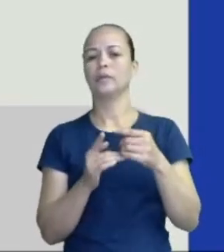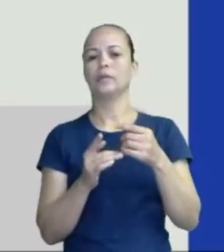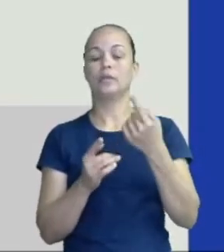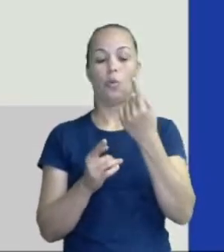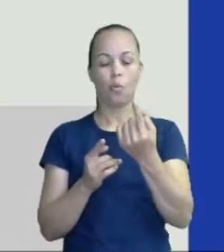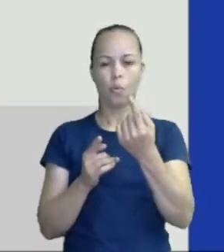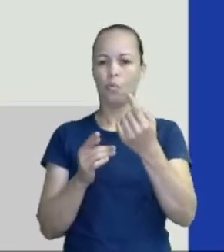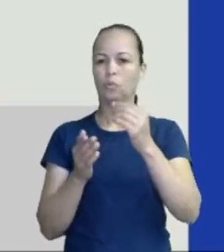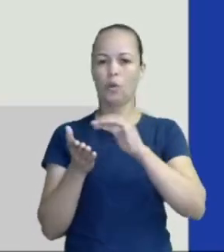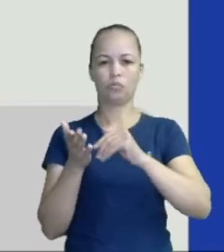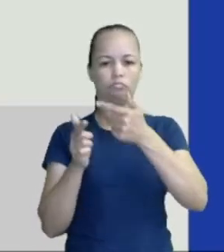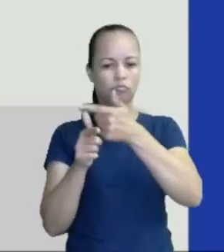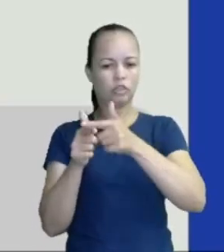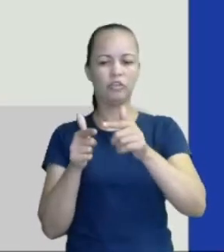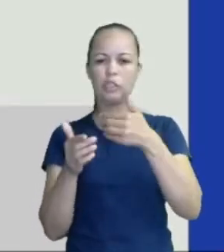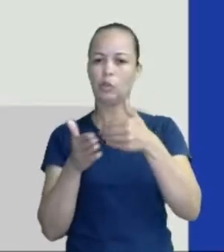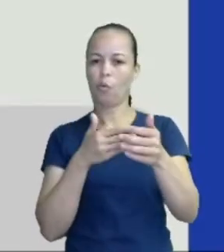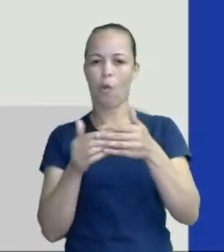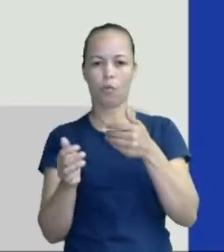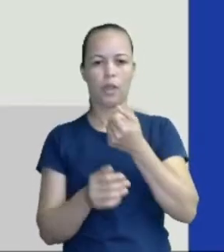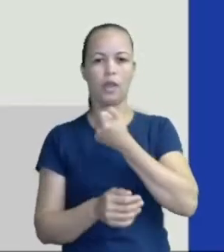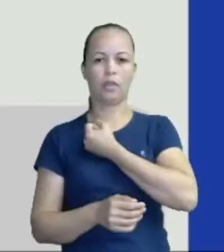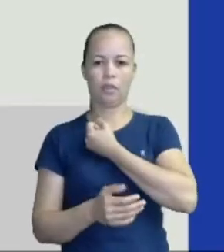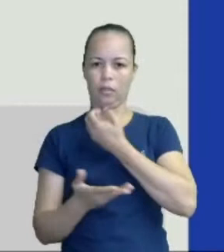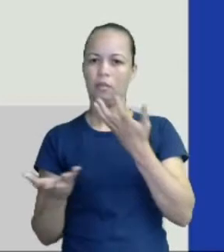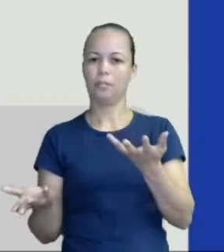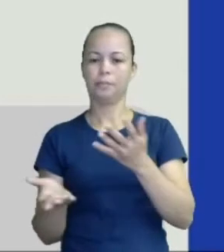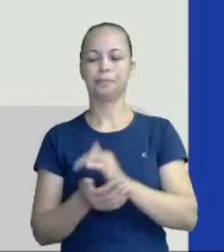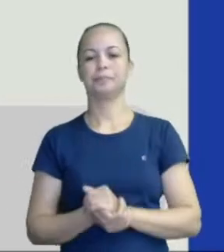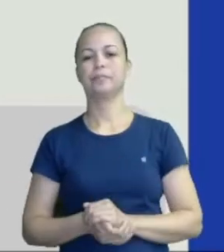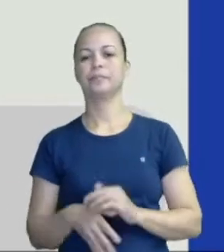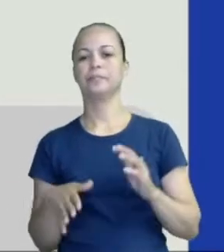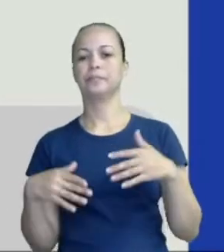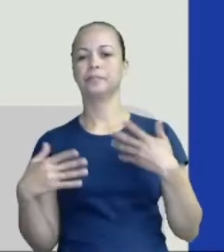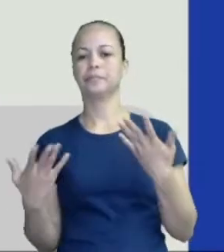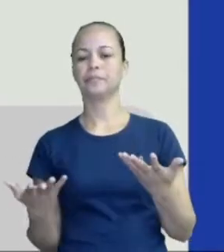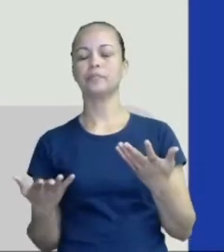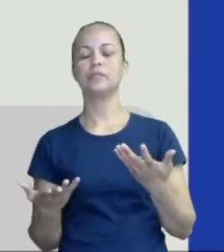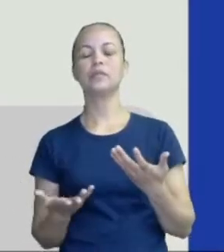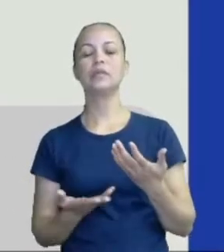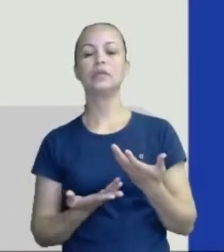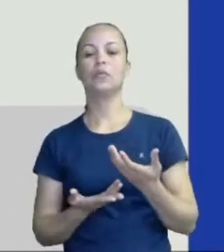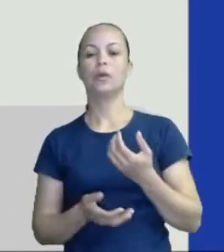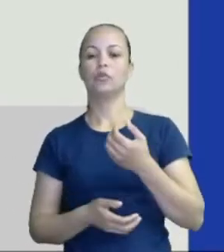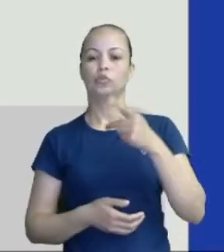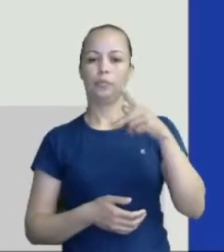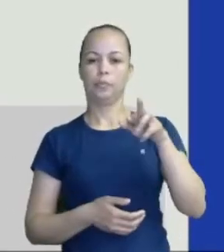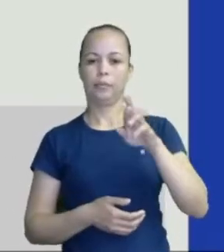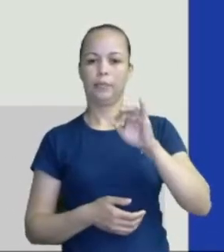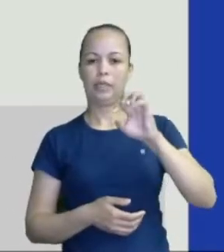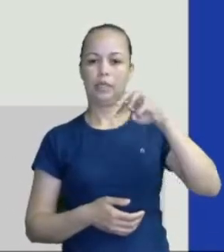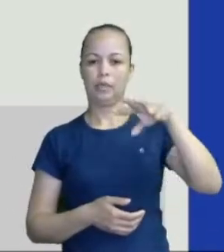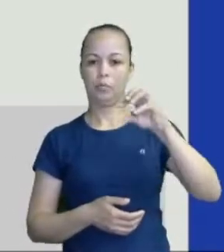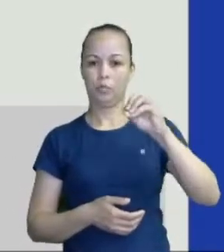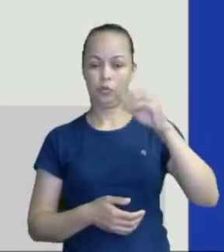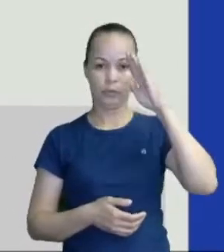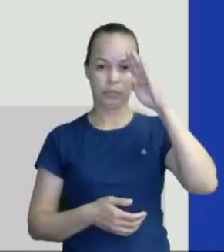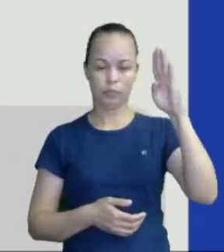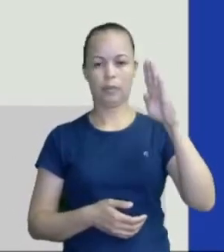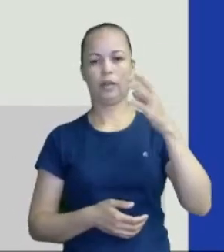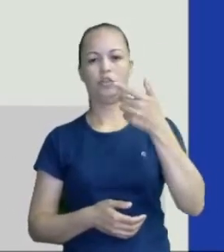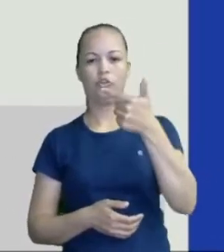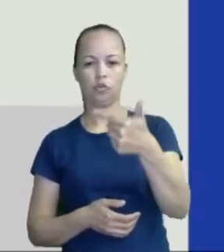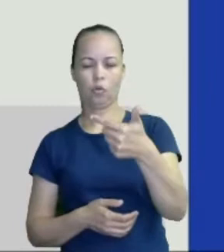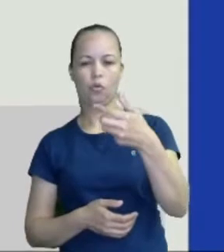divide qualquer número, tá? Então, olha aí. Quais são os números primos principais? 2, 3, 5,